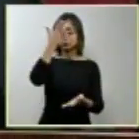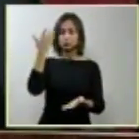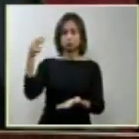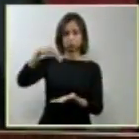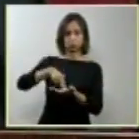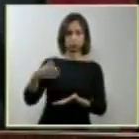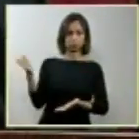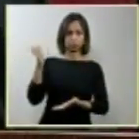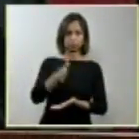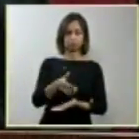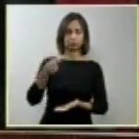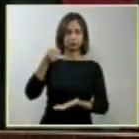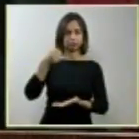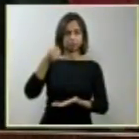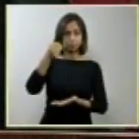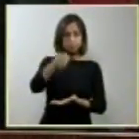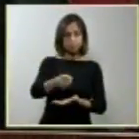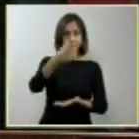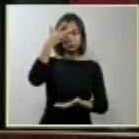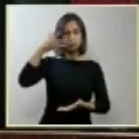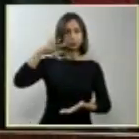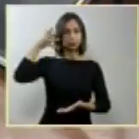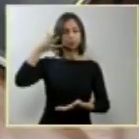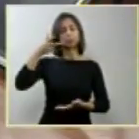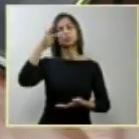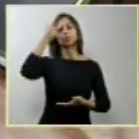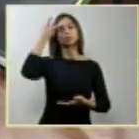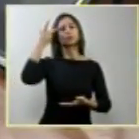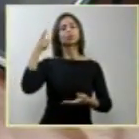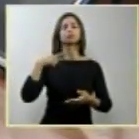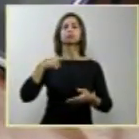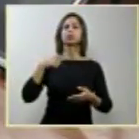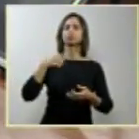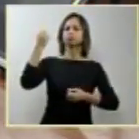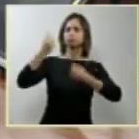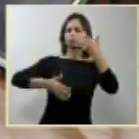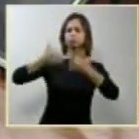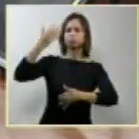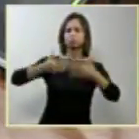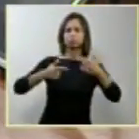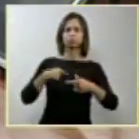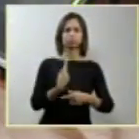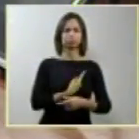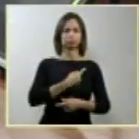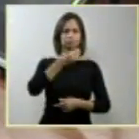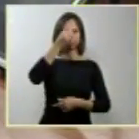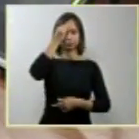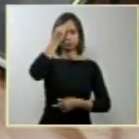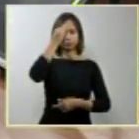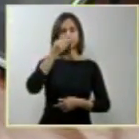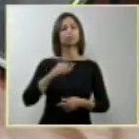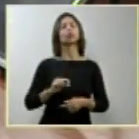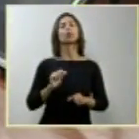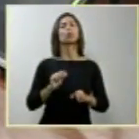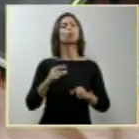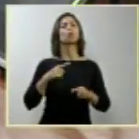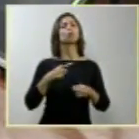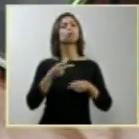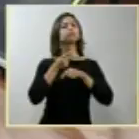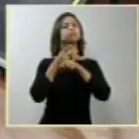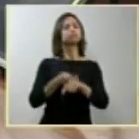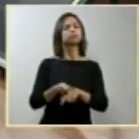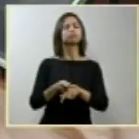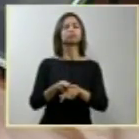de uma deferência maior para com o Supremo, de uma busca